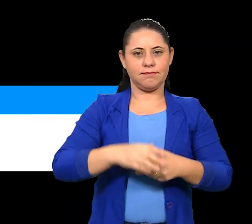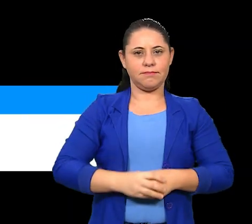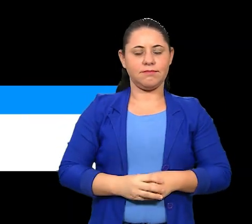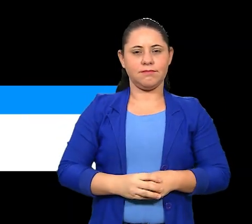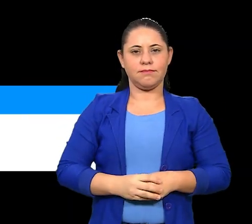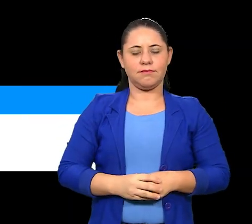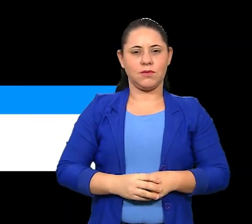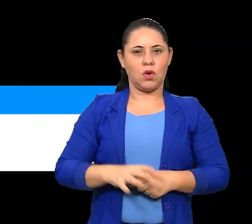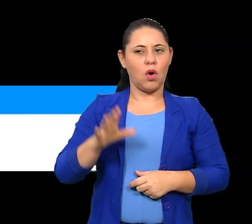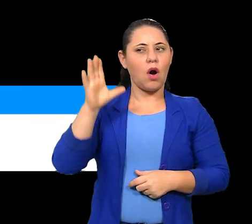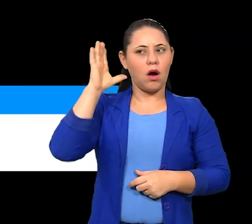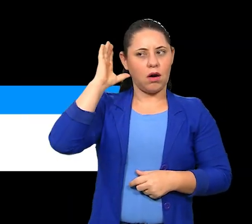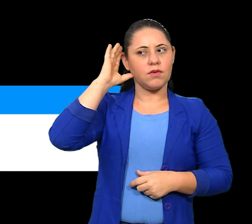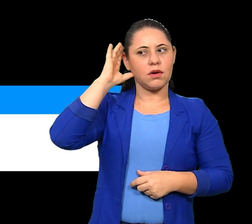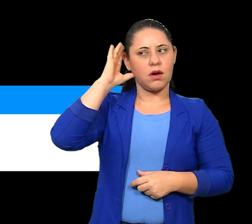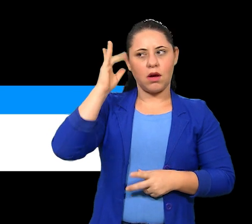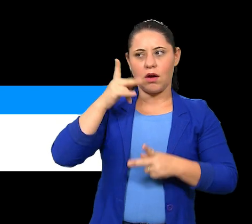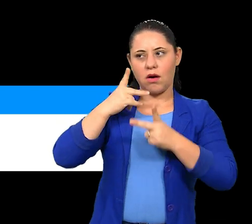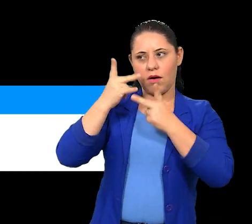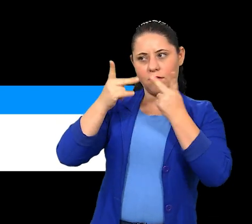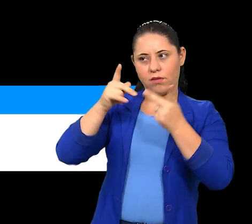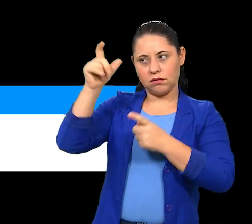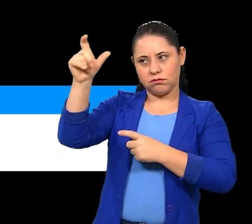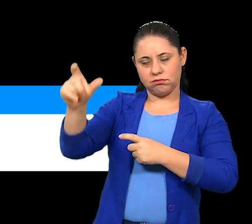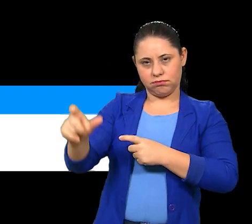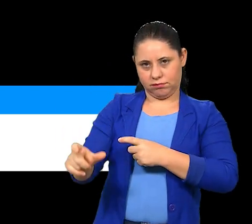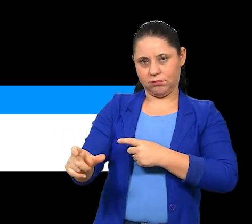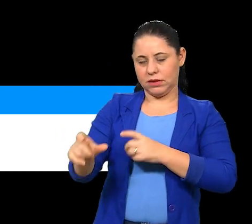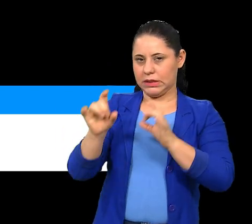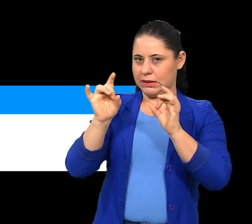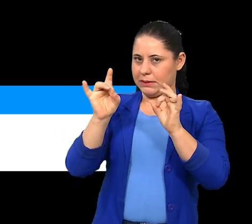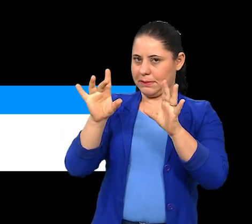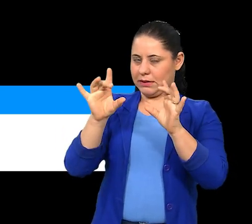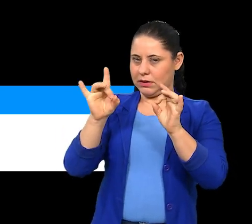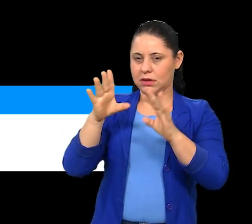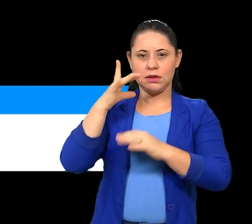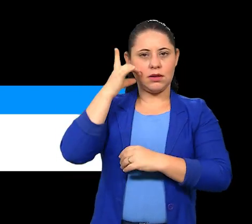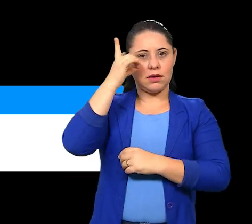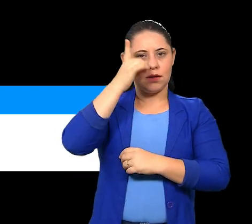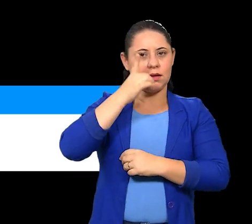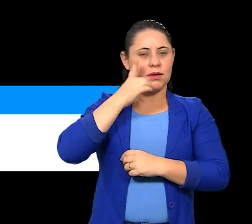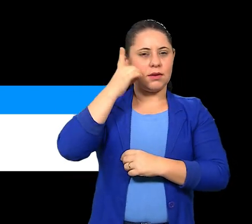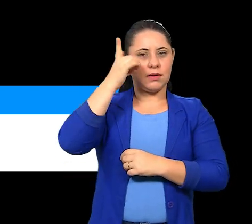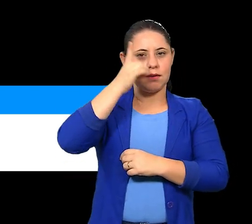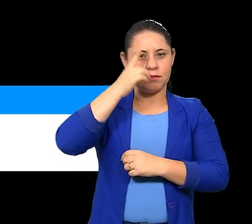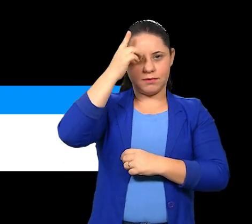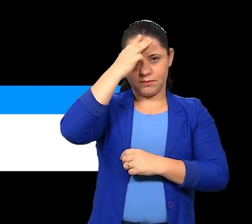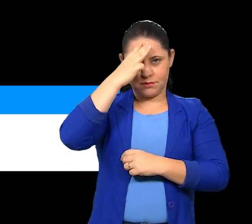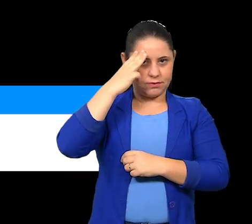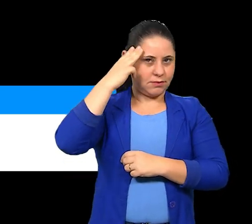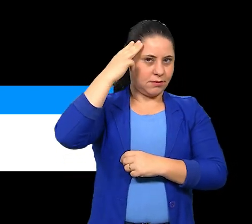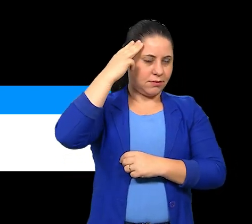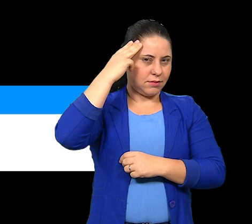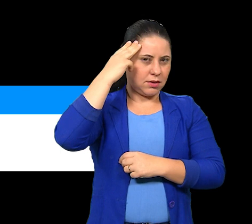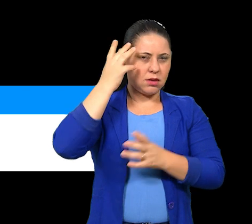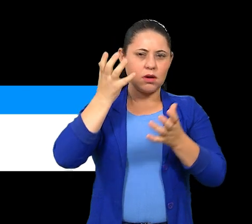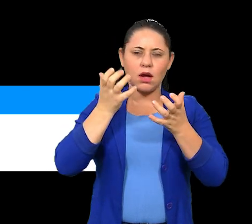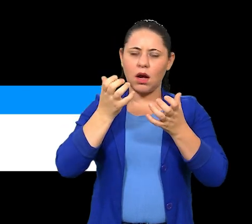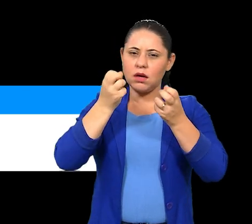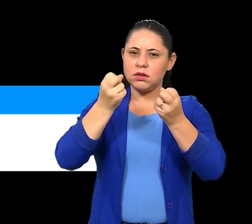deputados ouvia atentamente a fala de vossas excelências em especial fala do deputado